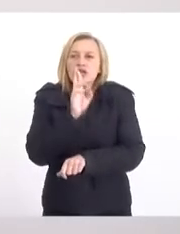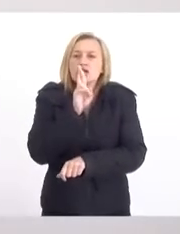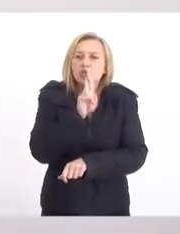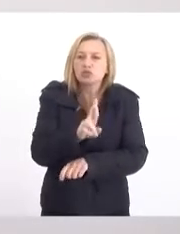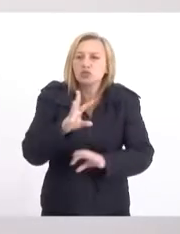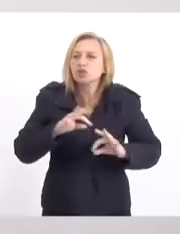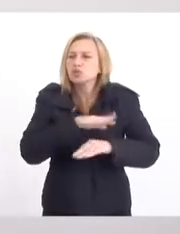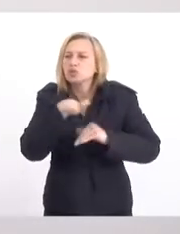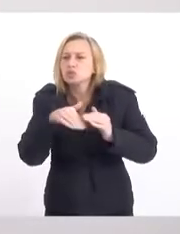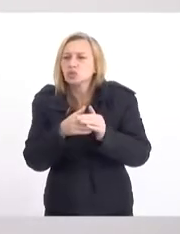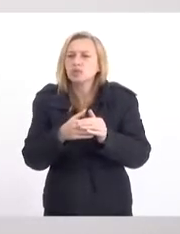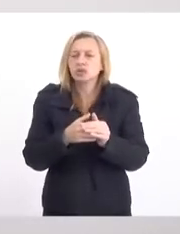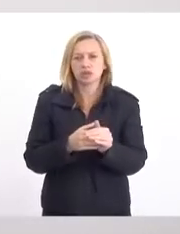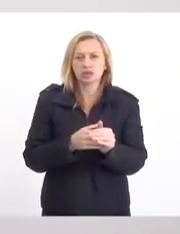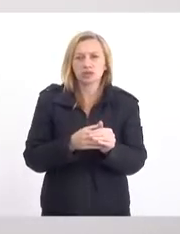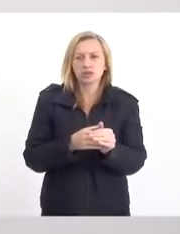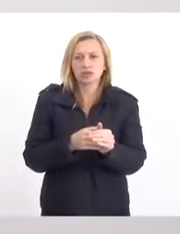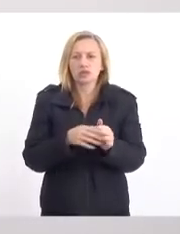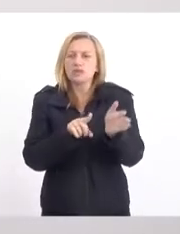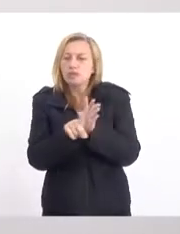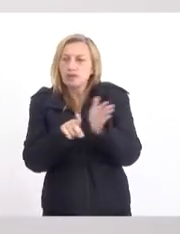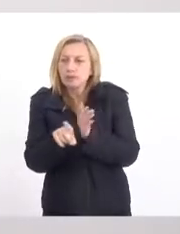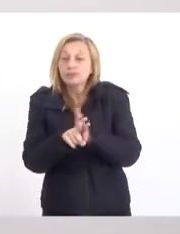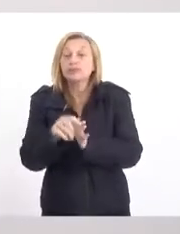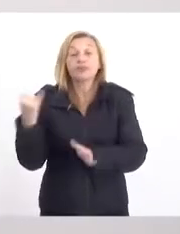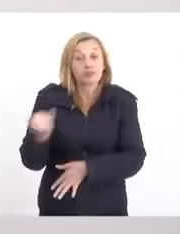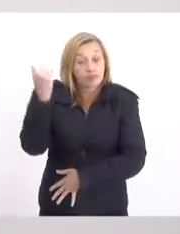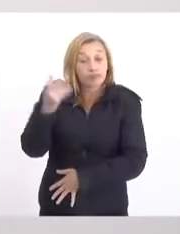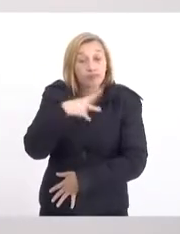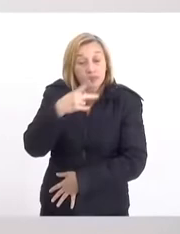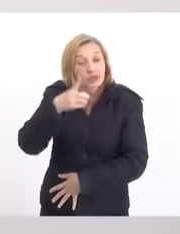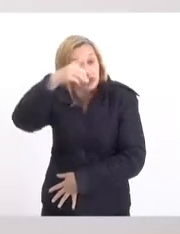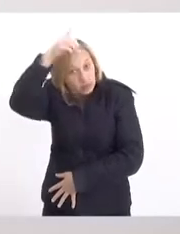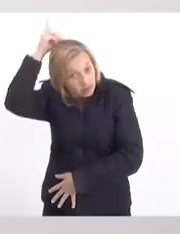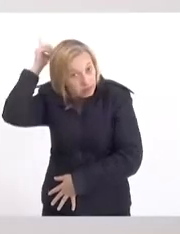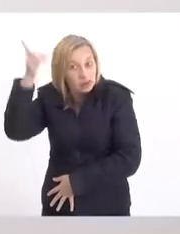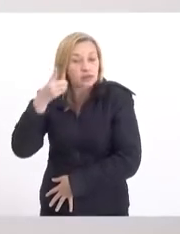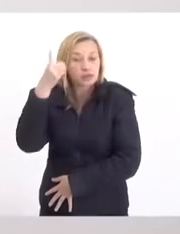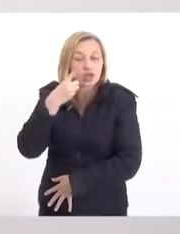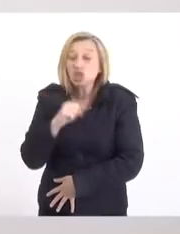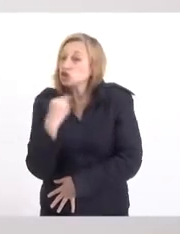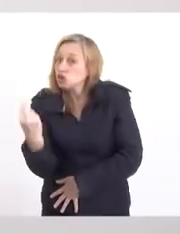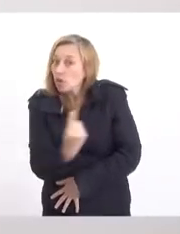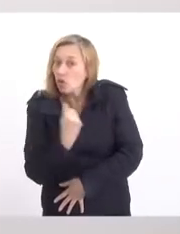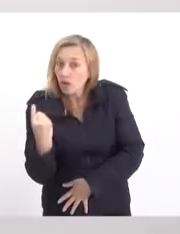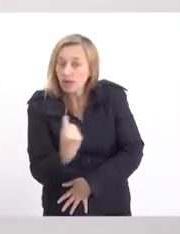todos esses questionamentos. É importante dizer, deputado Luiz Paulo, que